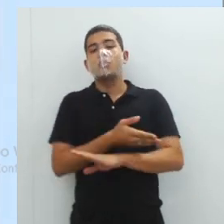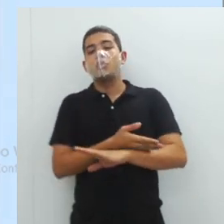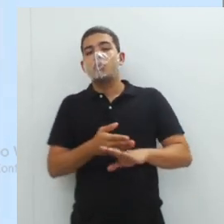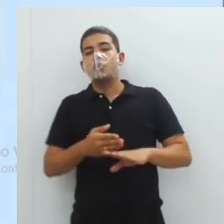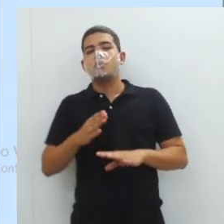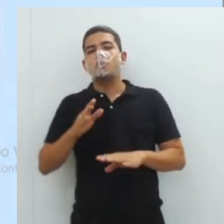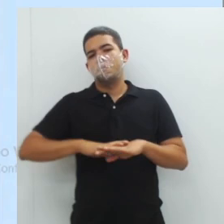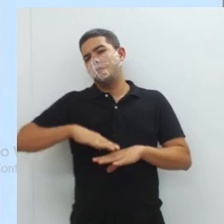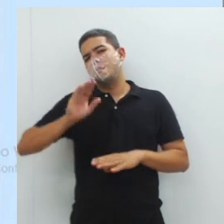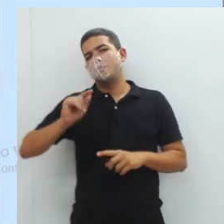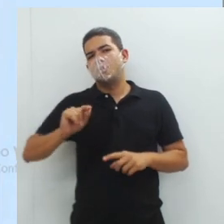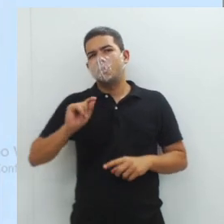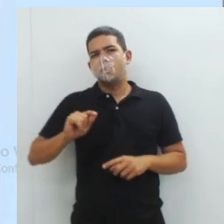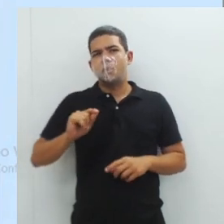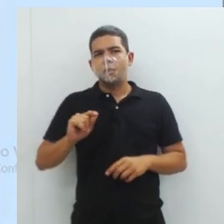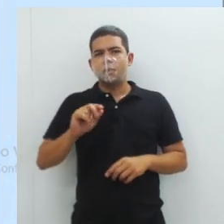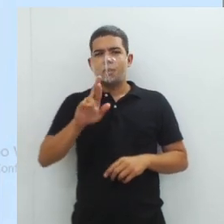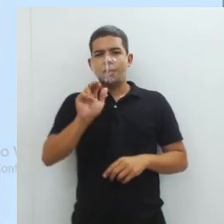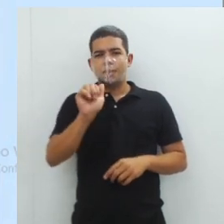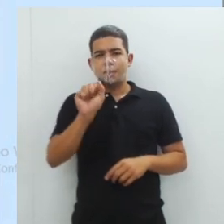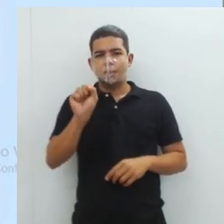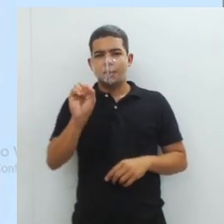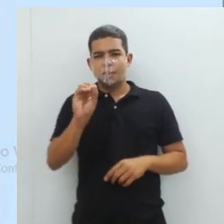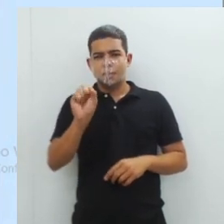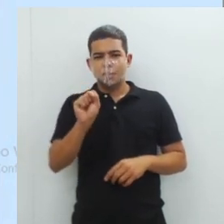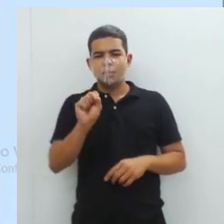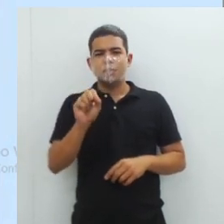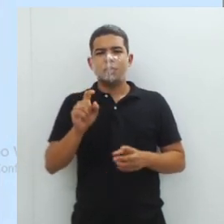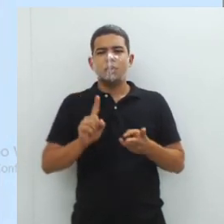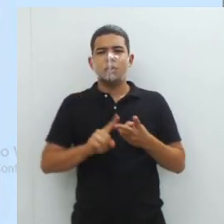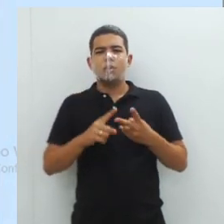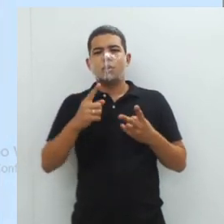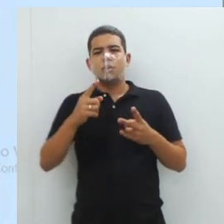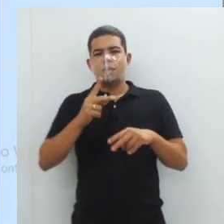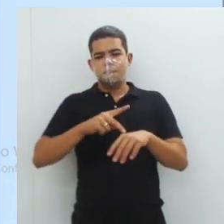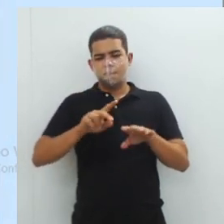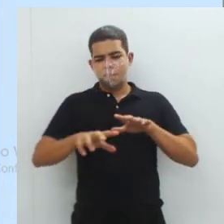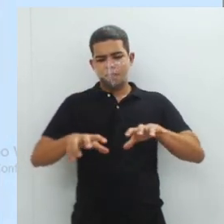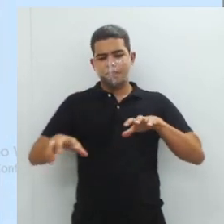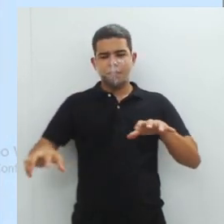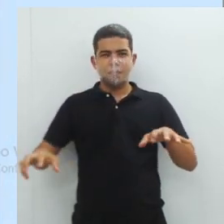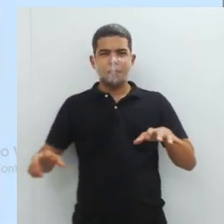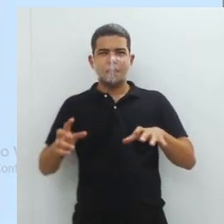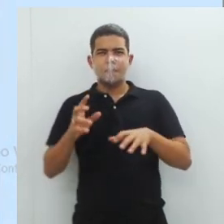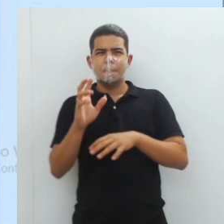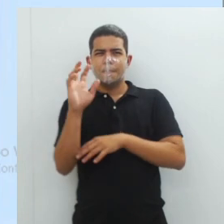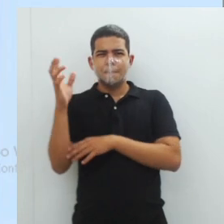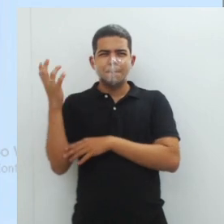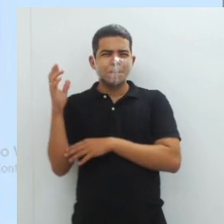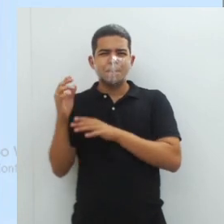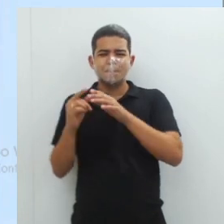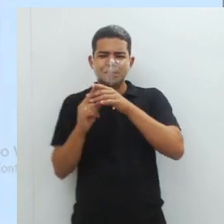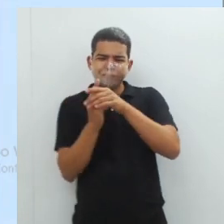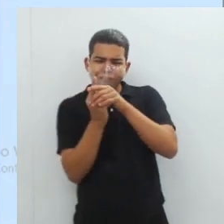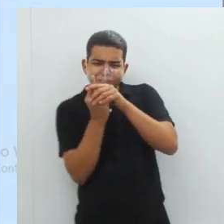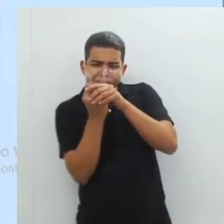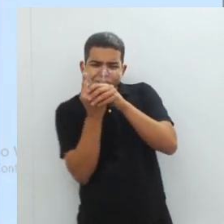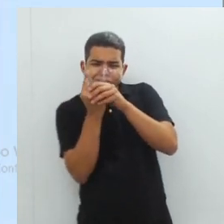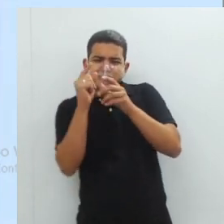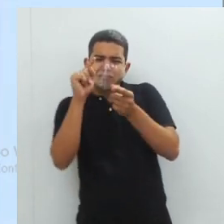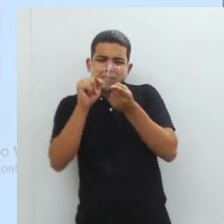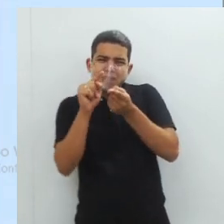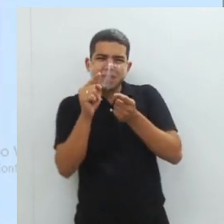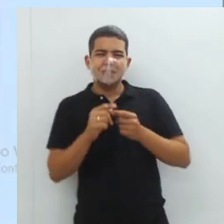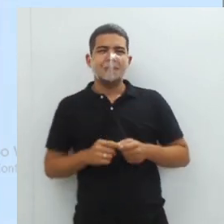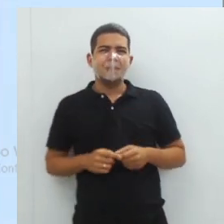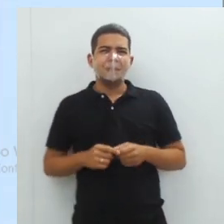ser encontrado é solos rasos e pedregosos, que apresentam plantas de baixo porte, como arbustos e cactáceas.